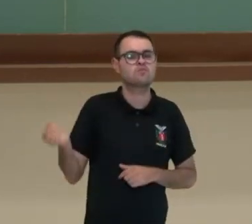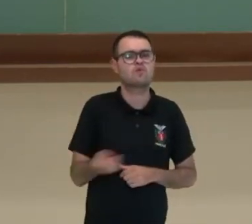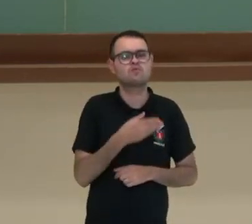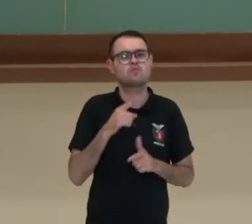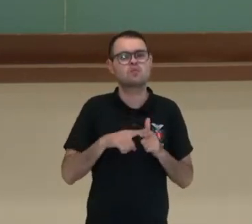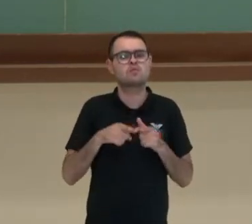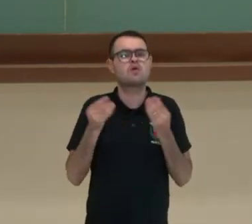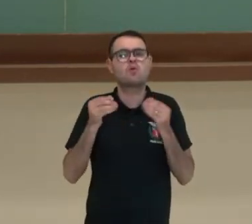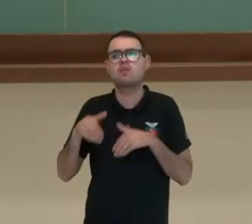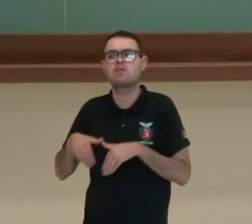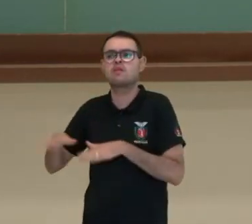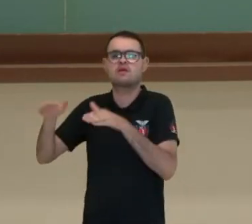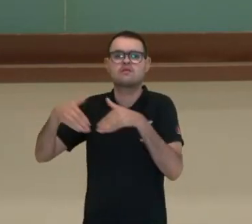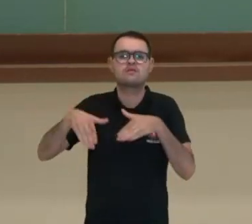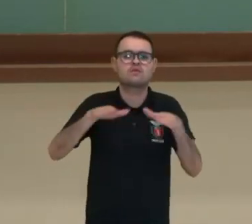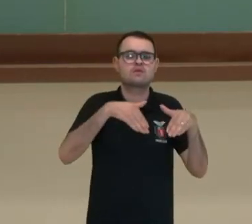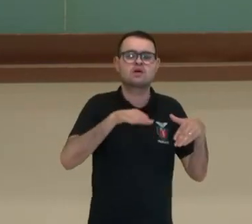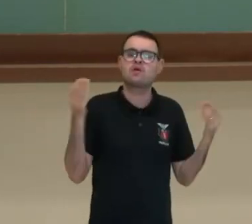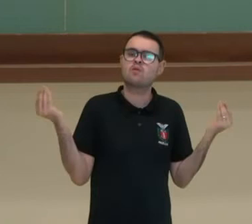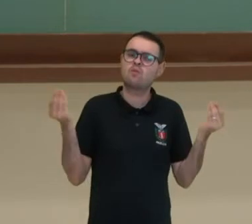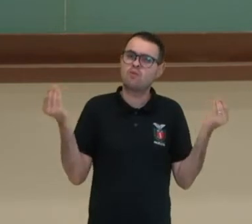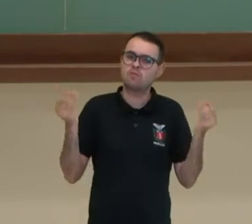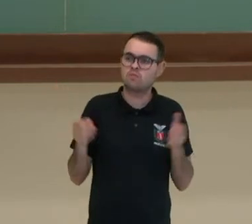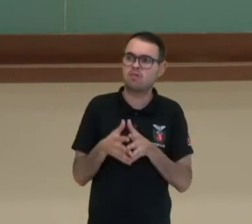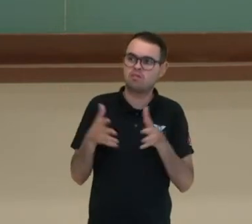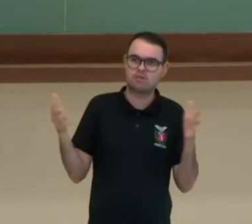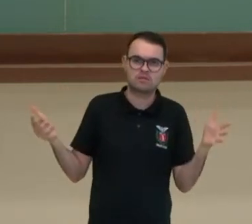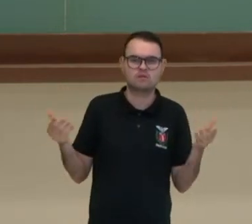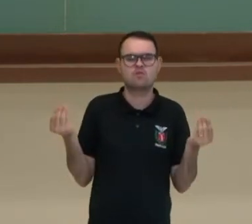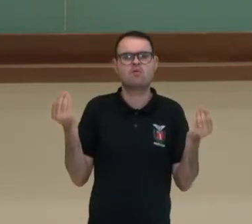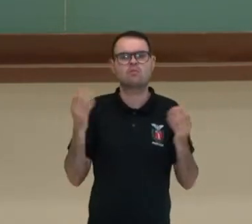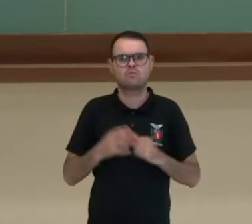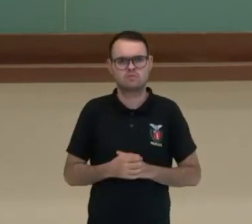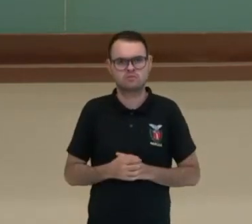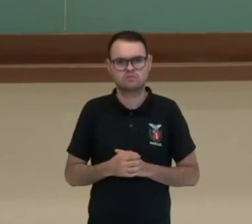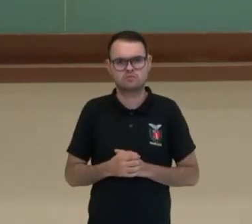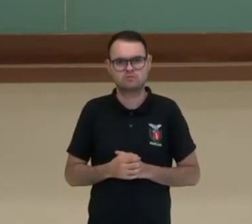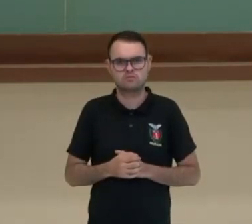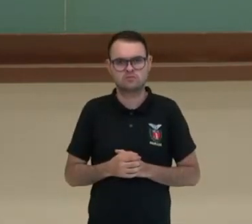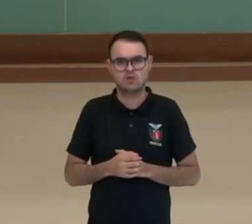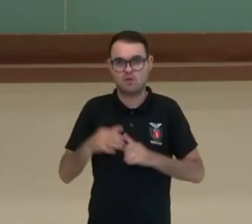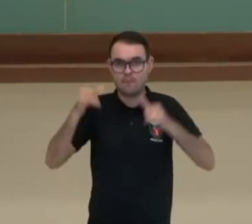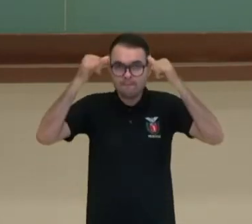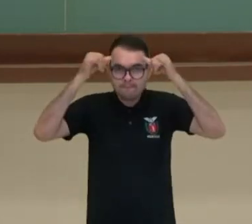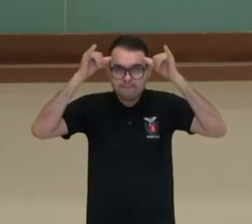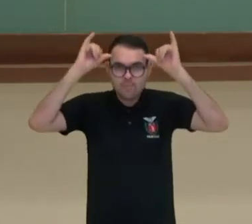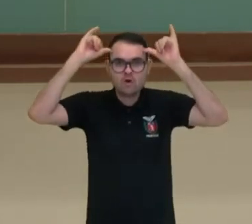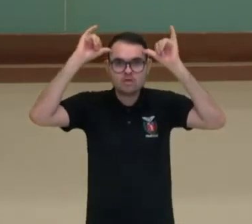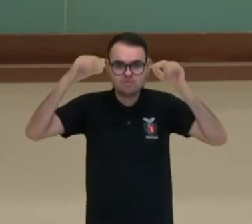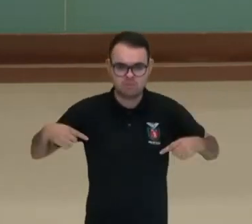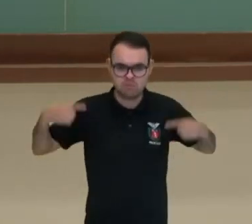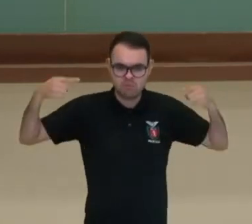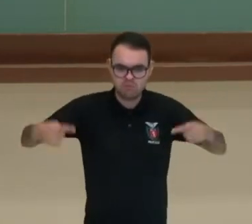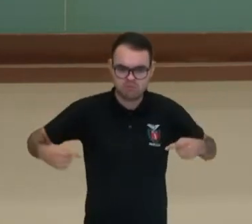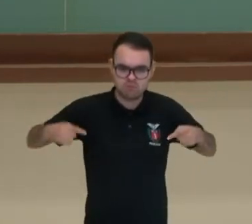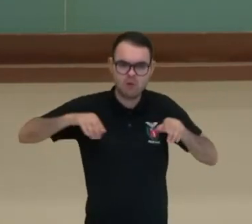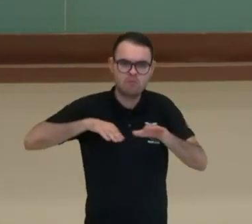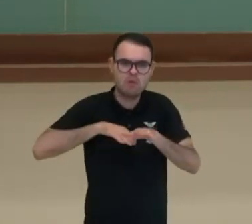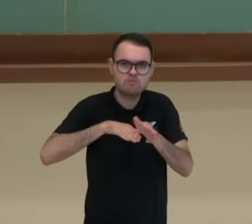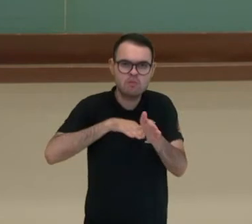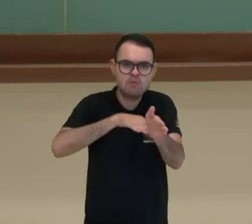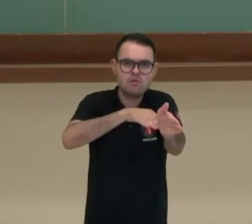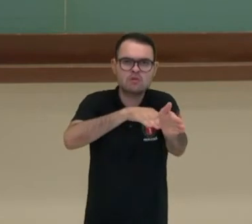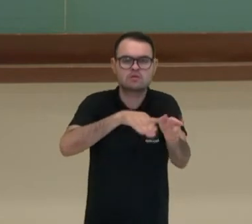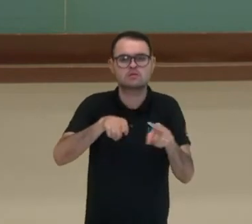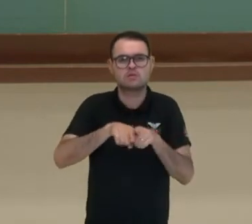vai transportar uma quantidade muito grande de tecidos? O carro de boi não é tão rápido. Vamos pensar, um cavalo também vai cansar